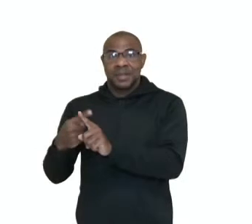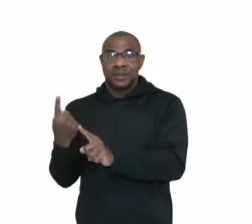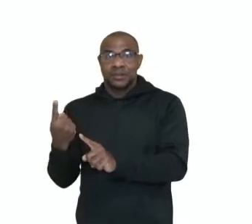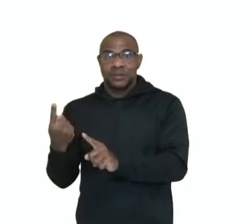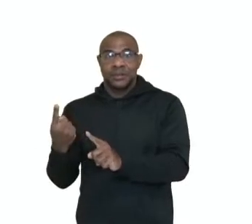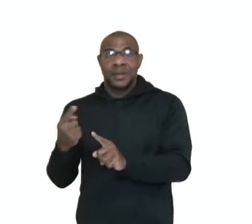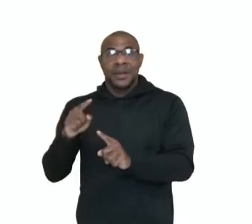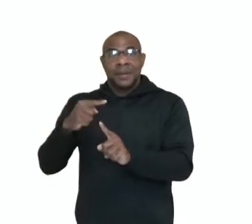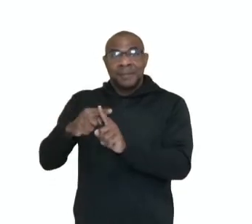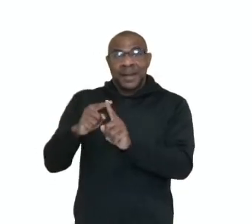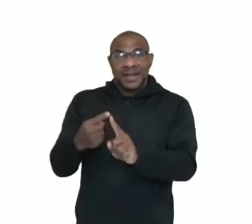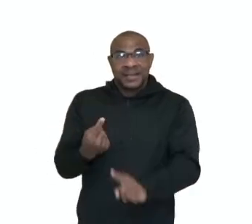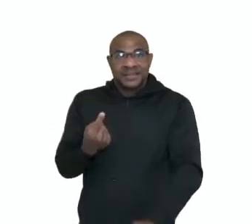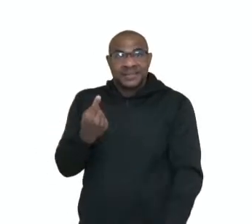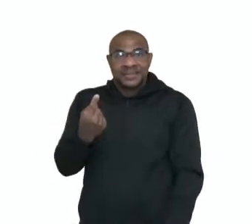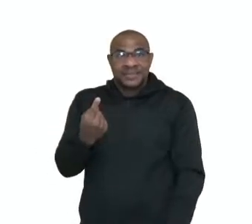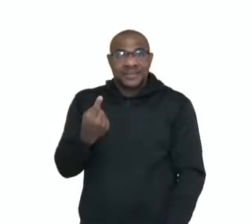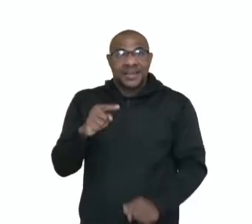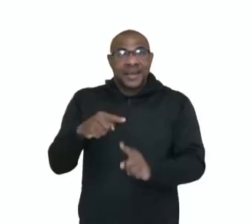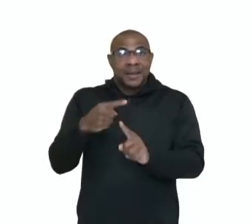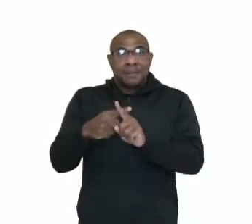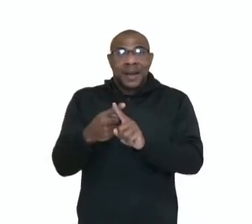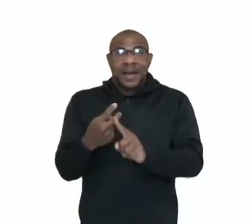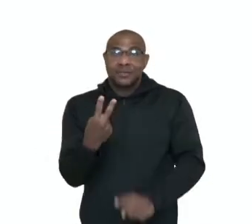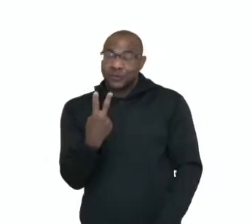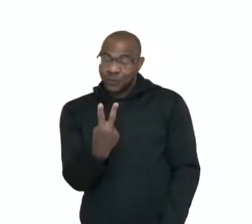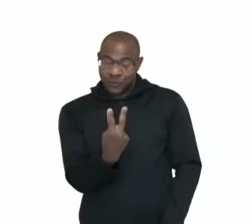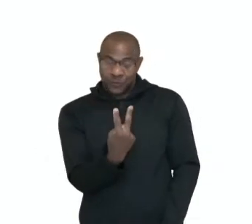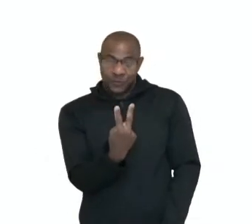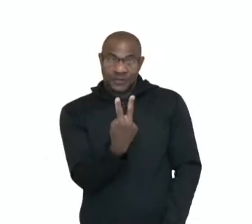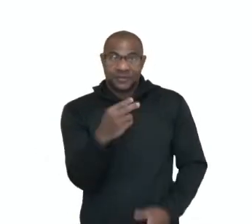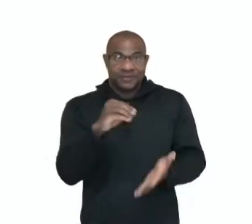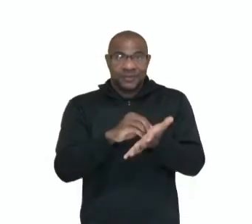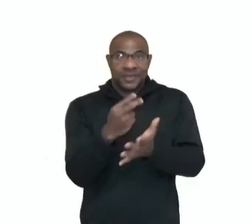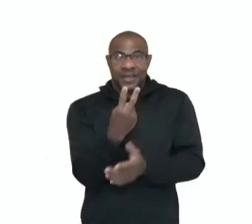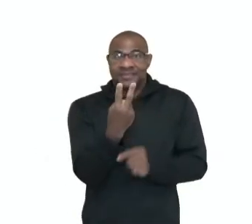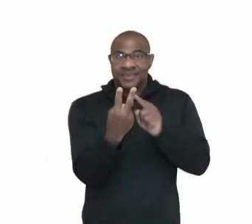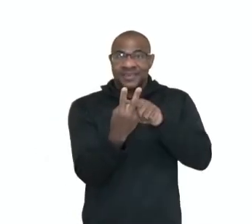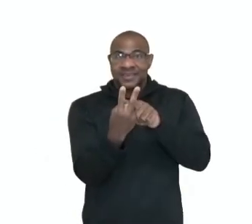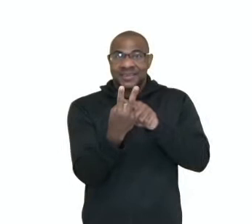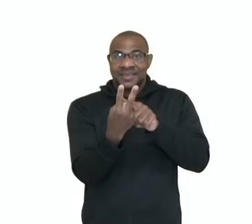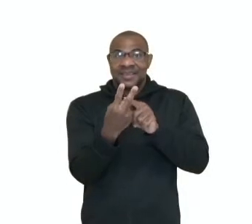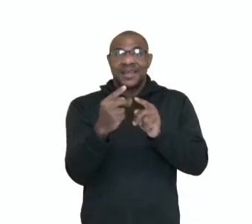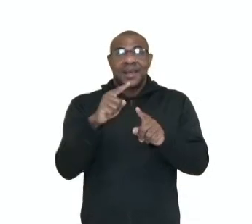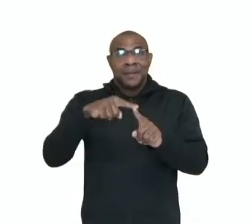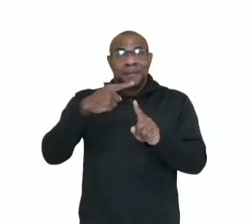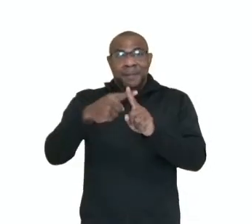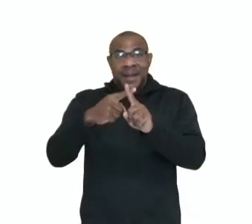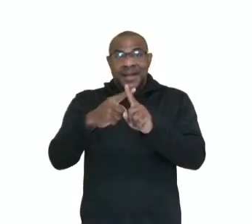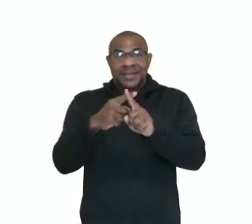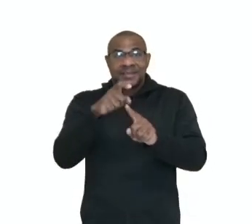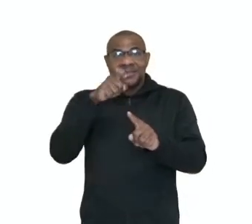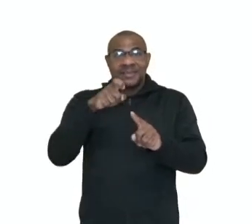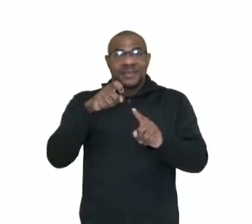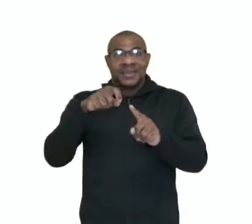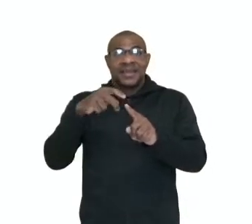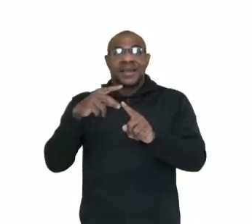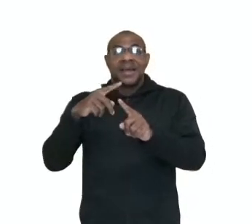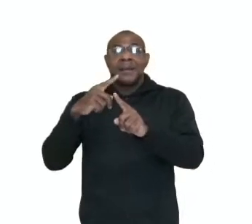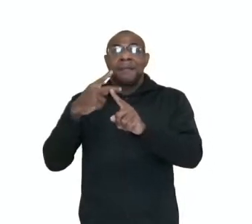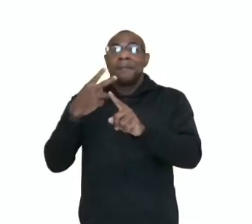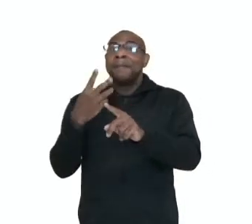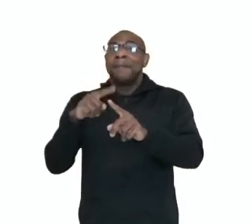mais x mais 2, que é o pedacinho que faltava aqui, ó, mais x mais 1